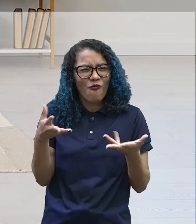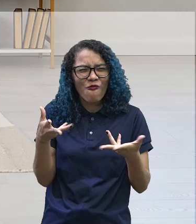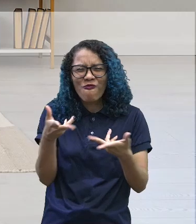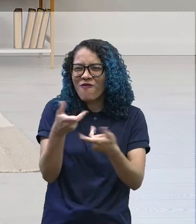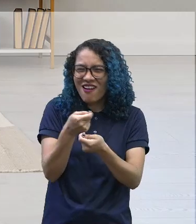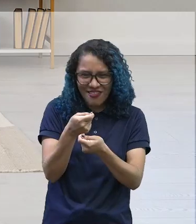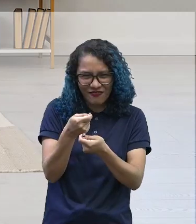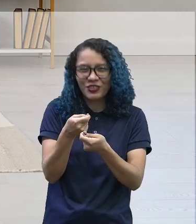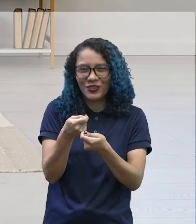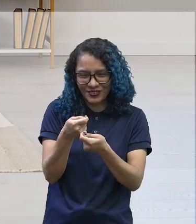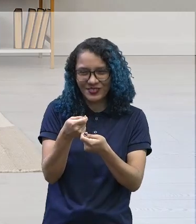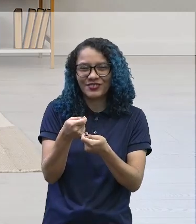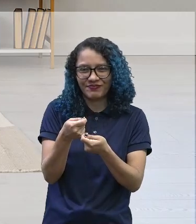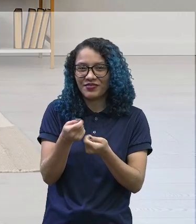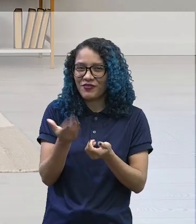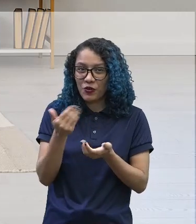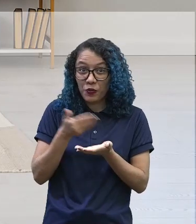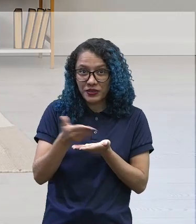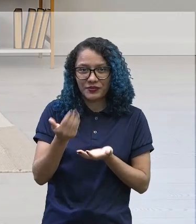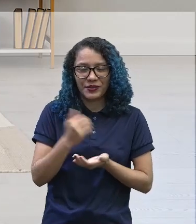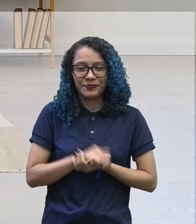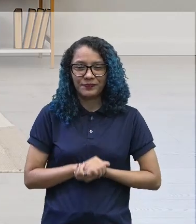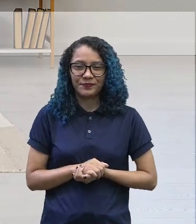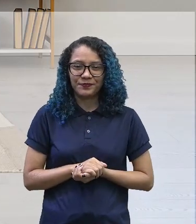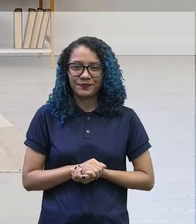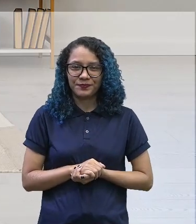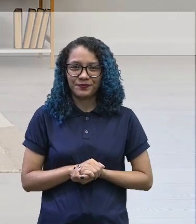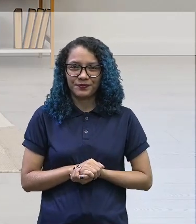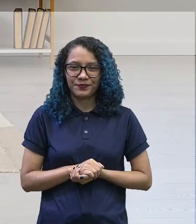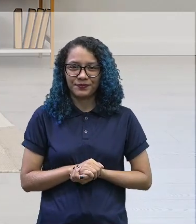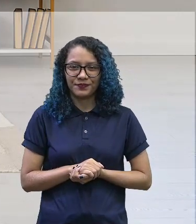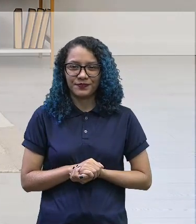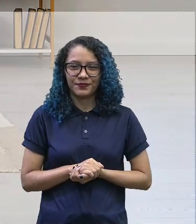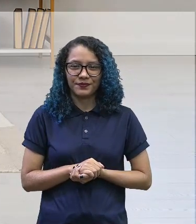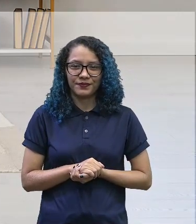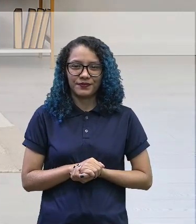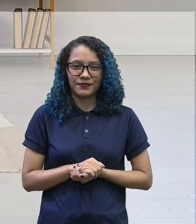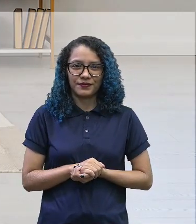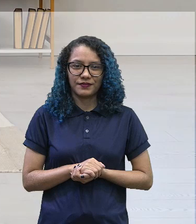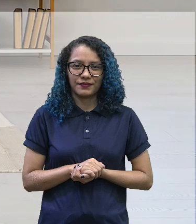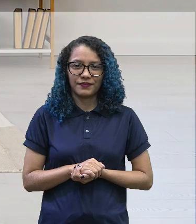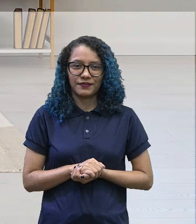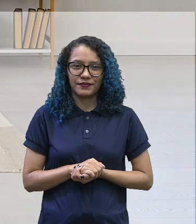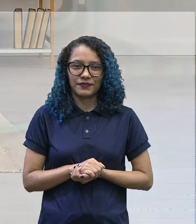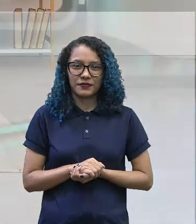boa, incrível. Vamos lá, então. Então, olha só, uma coisa muito importante também é que você...